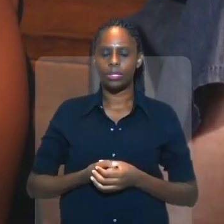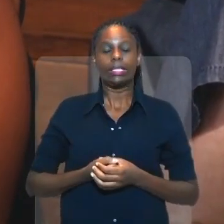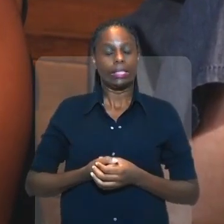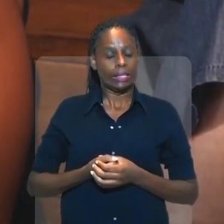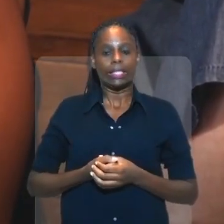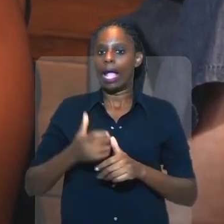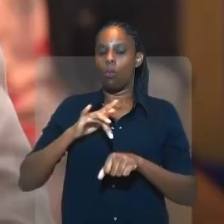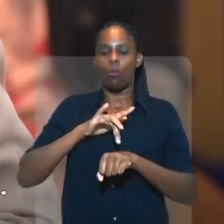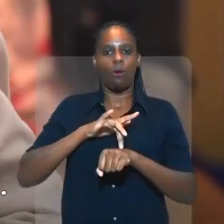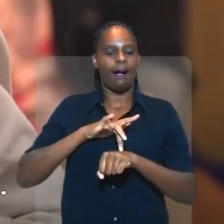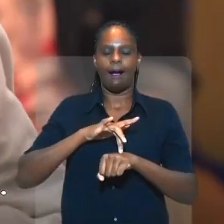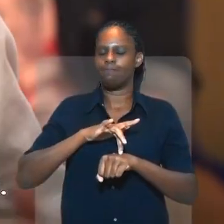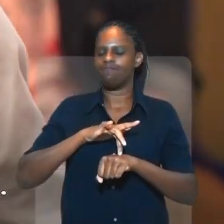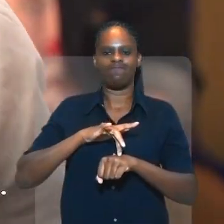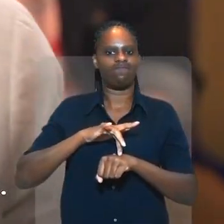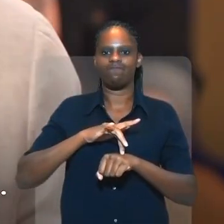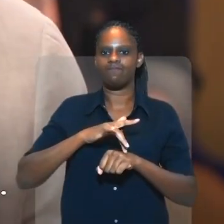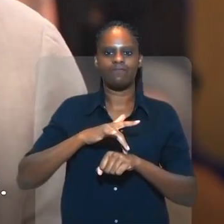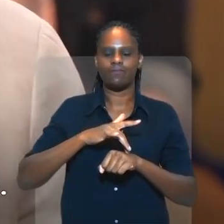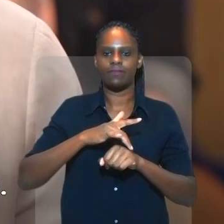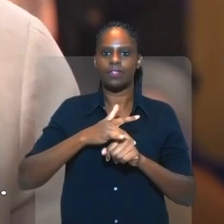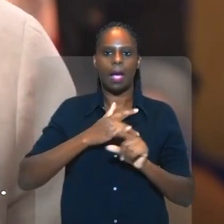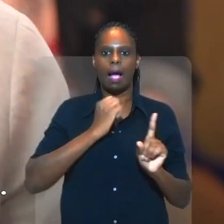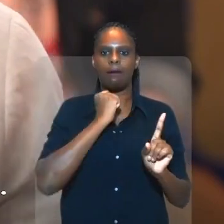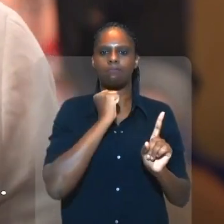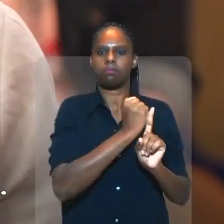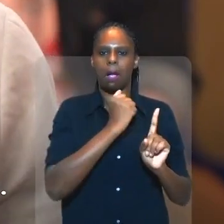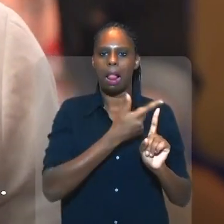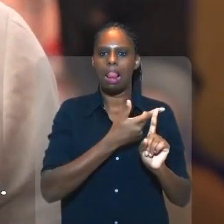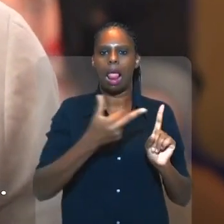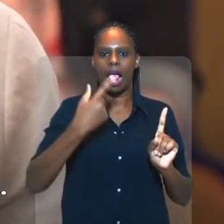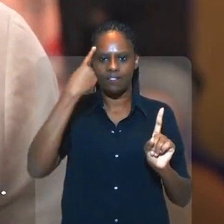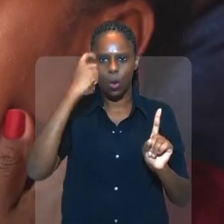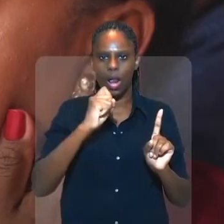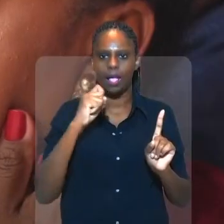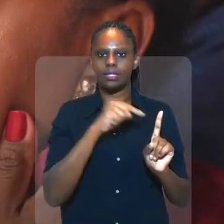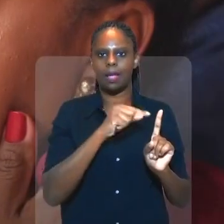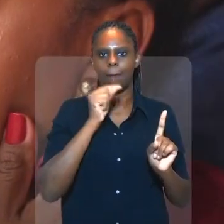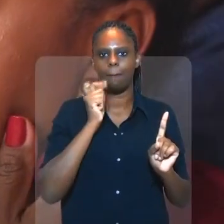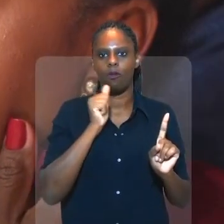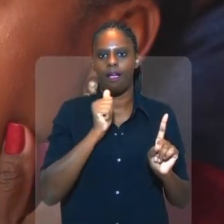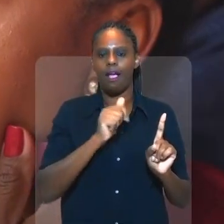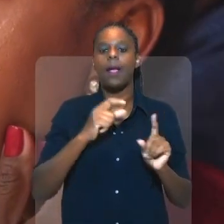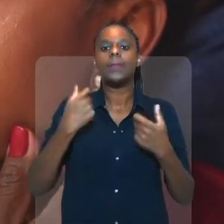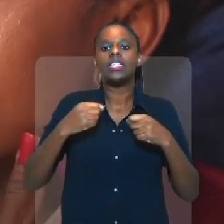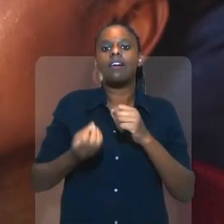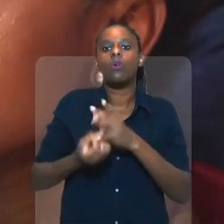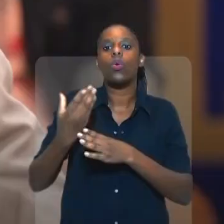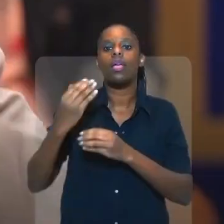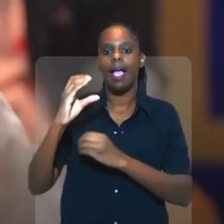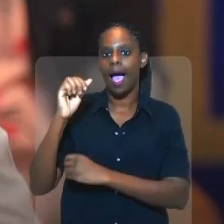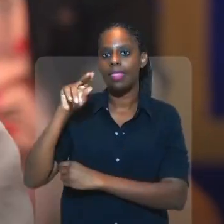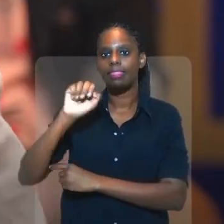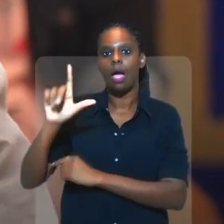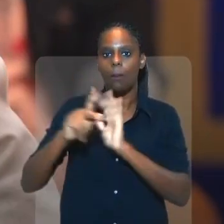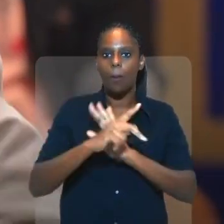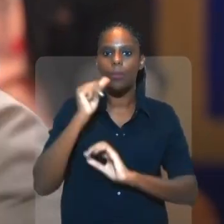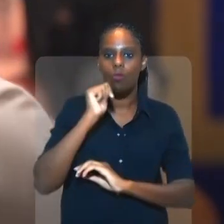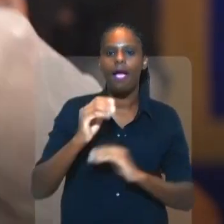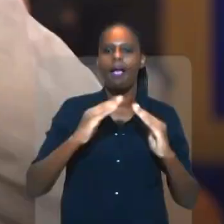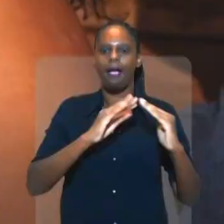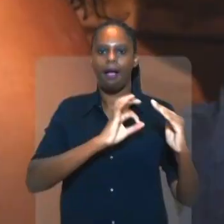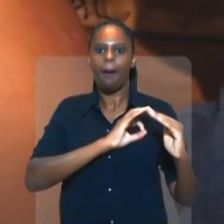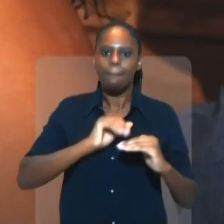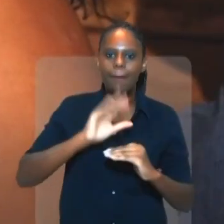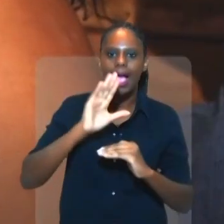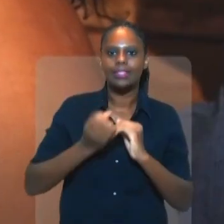contra nós Olha é um absurdo a violência contra mulher porque eu acho que tem que fazer você tem que criar mais cara da